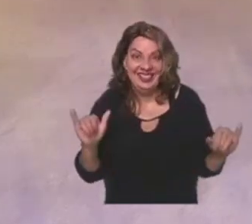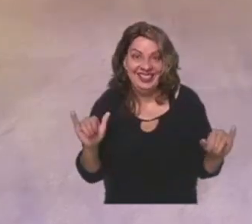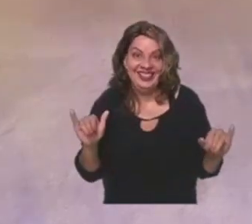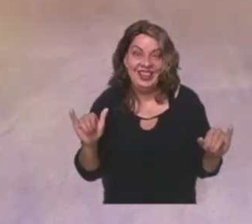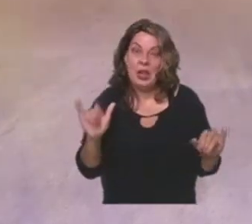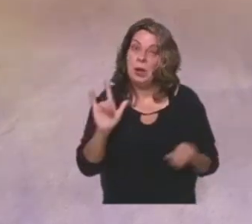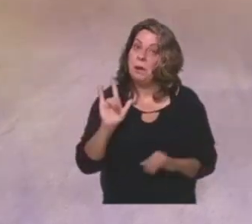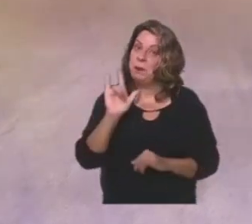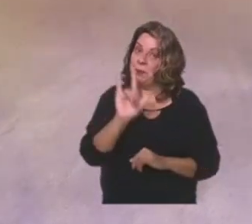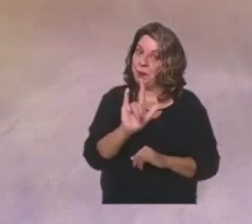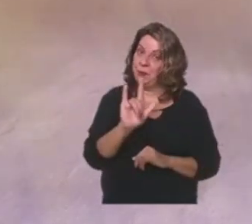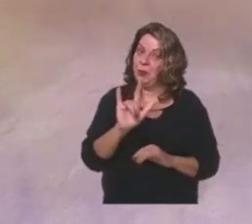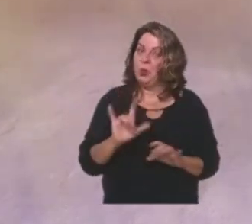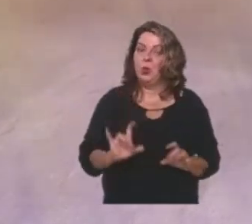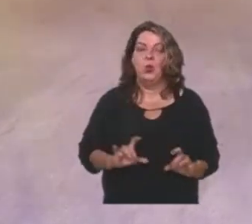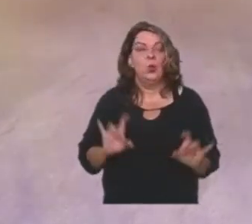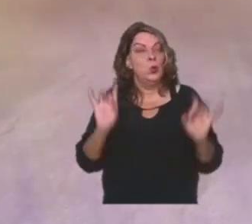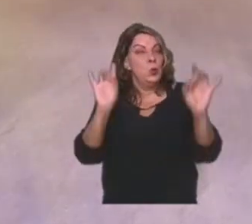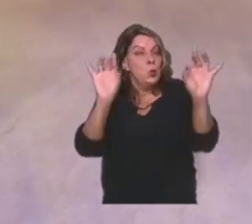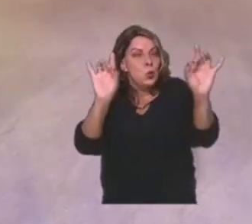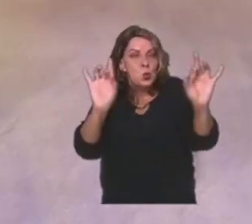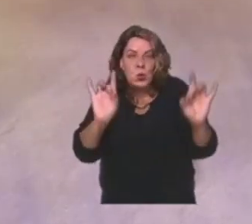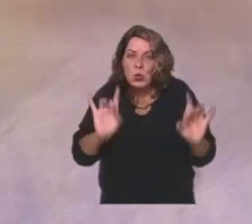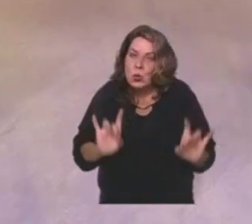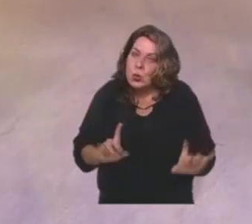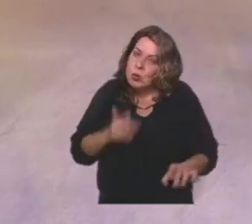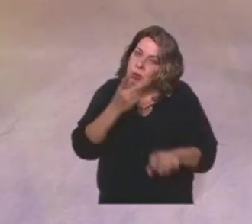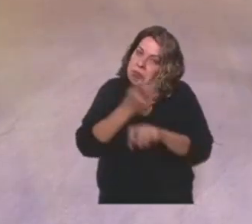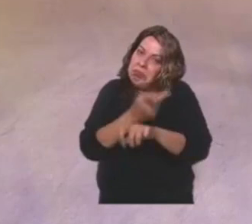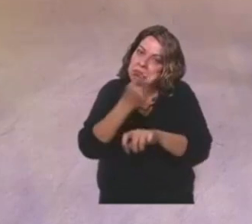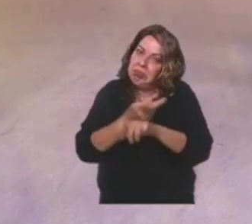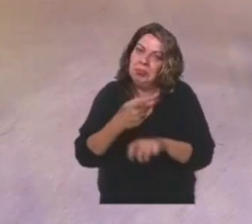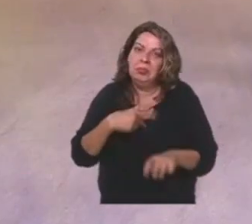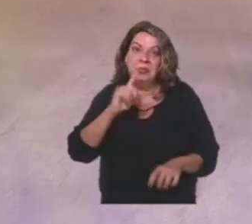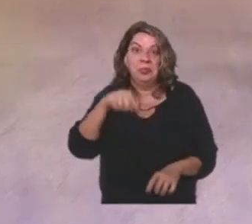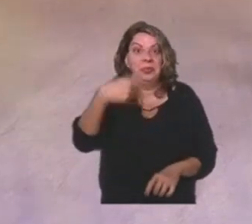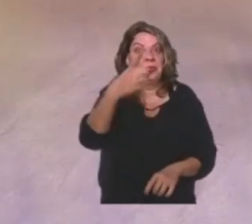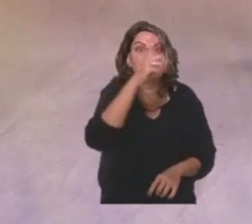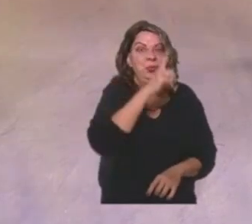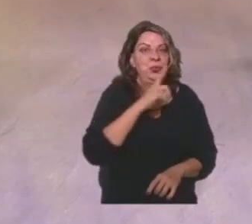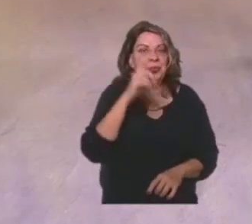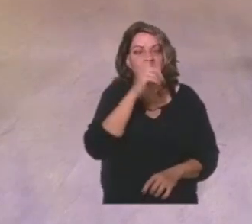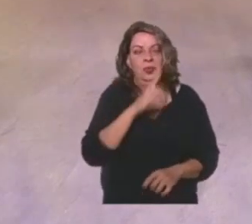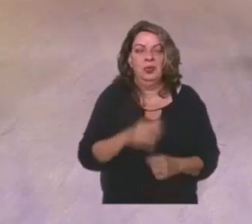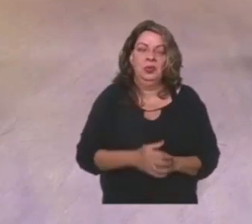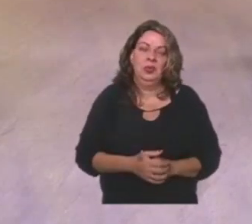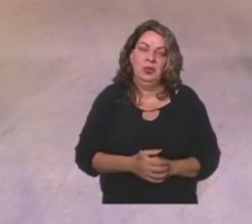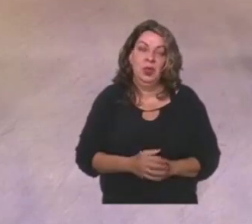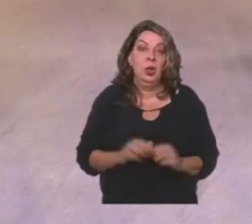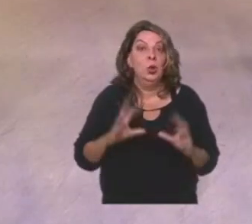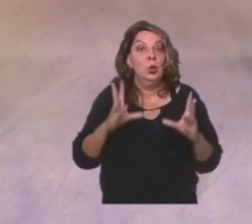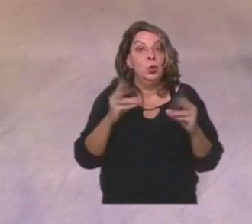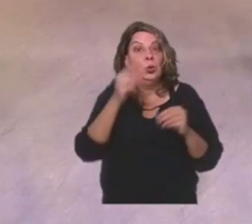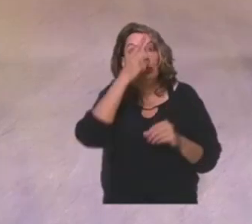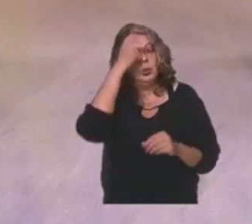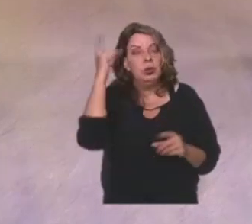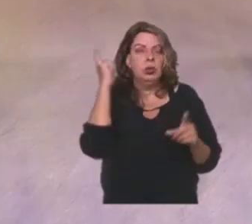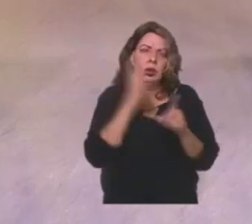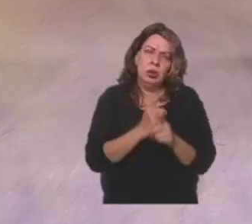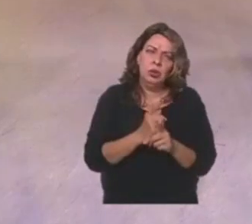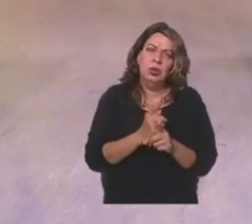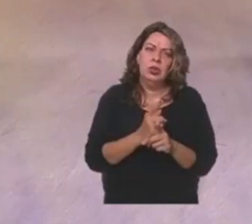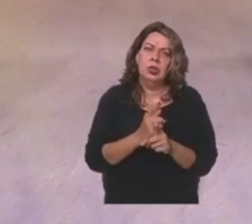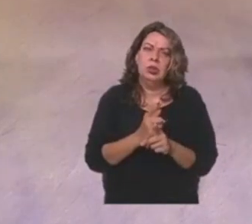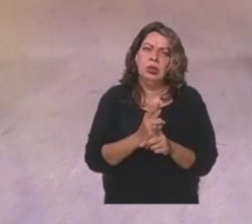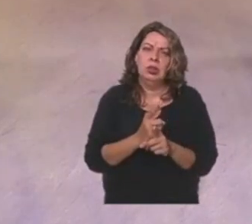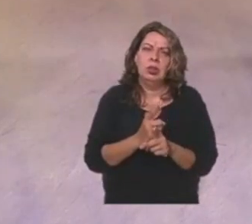passou! Super premiação incrível, próximo menino, domingo, hein? Menino, que isso! Todo mundo que me encontrava essa semana falou, já